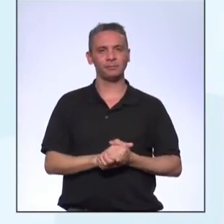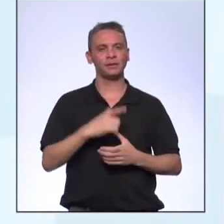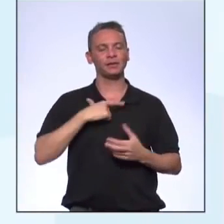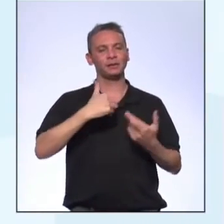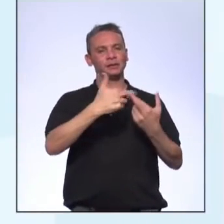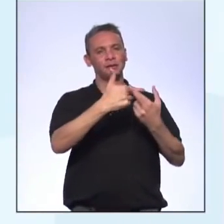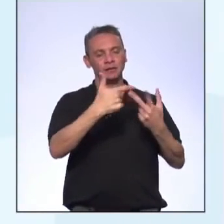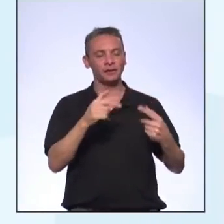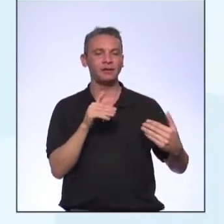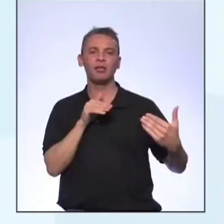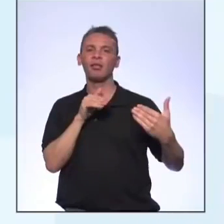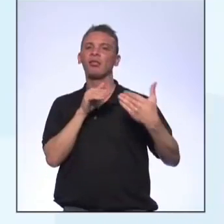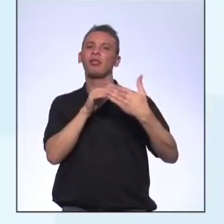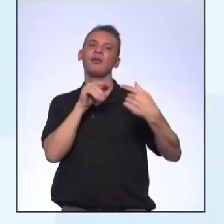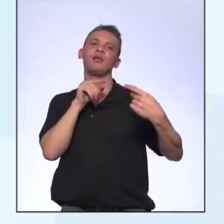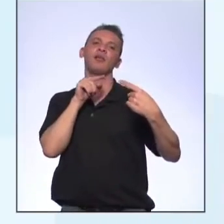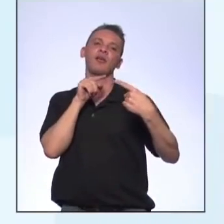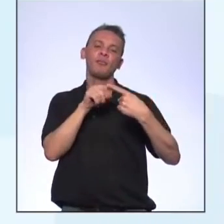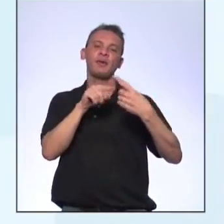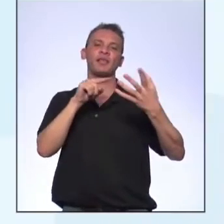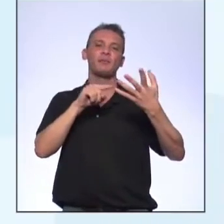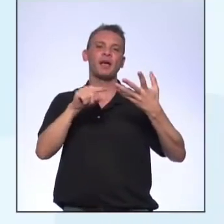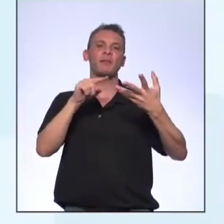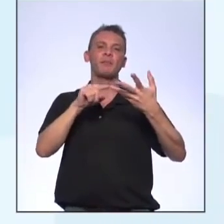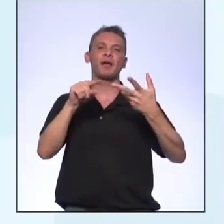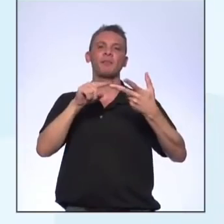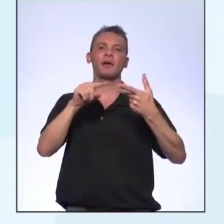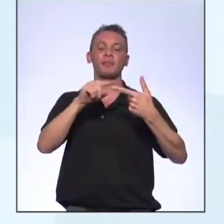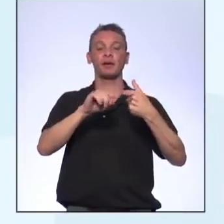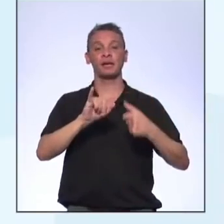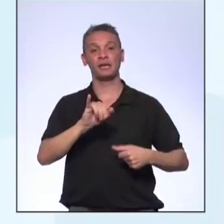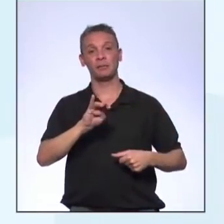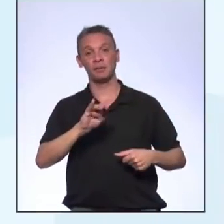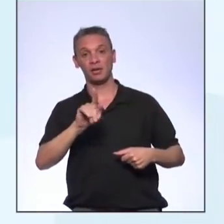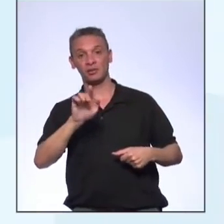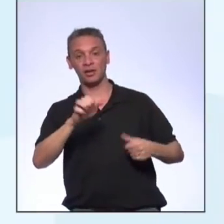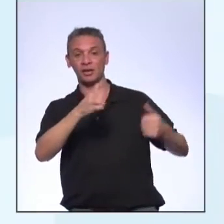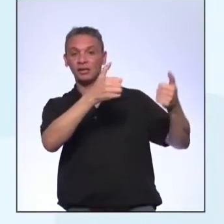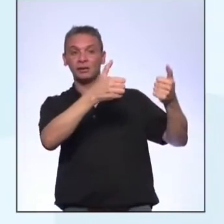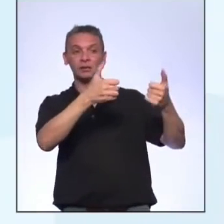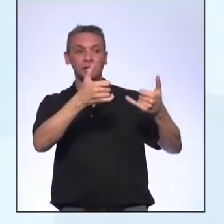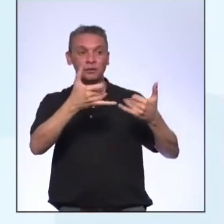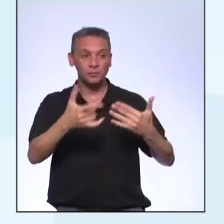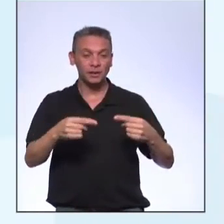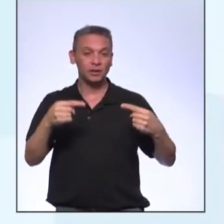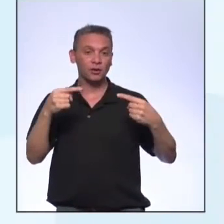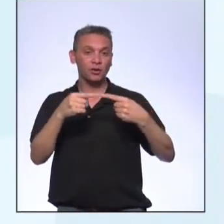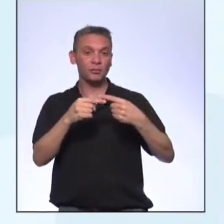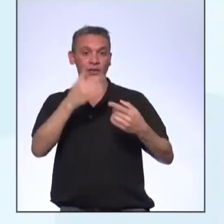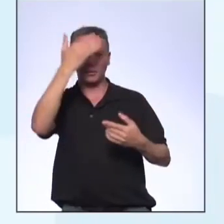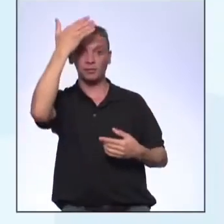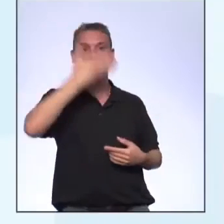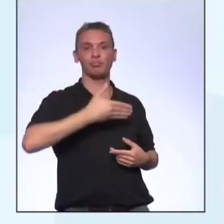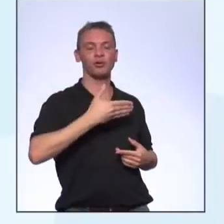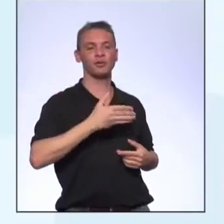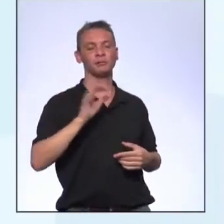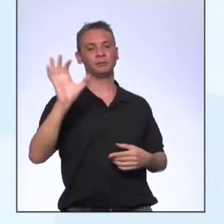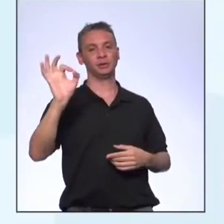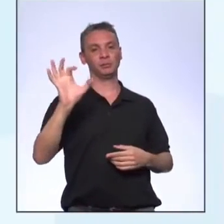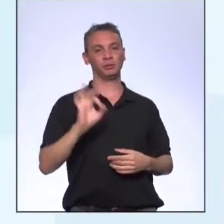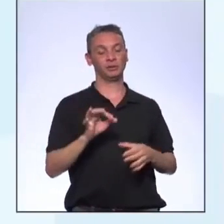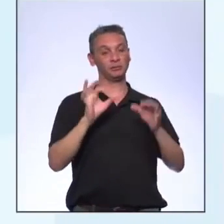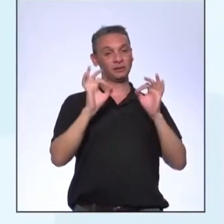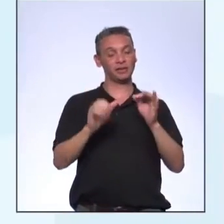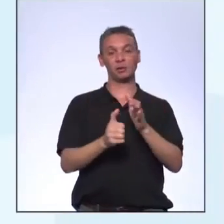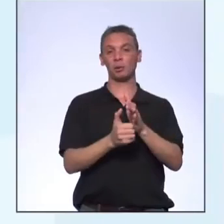forma, conforme os dados do IBGE, conforme, então, são aqueles dados ali que comprovam tantos por cento, são aqueles